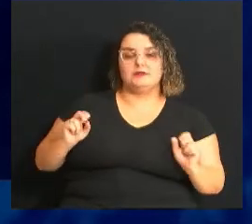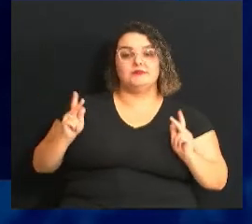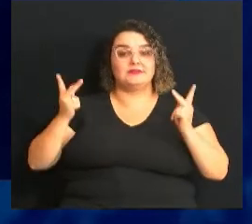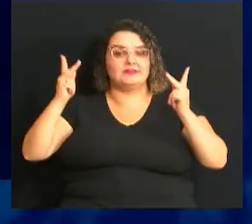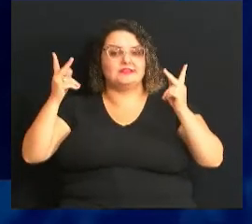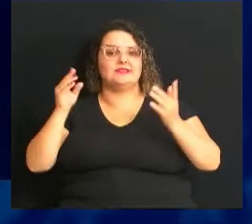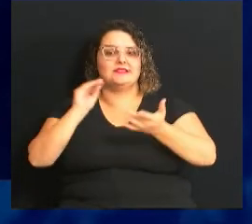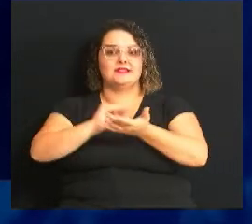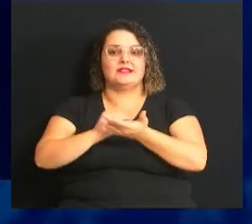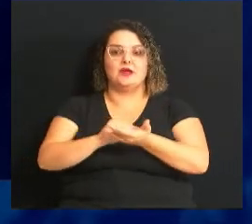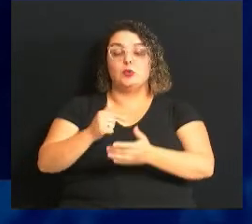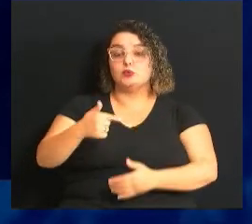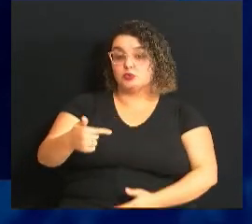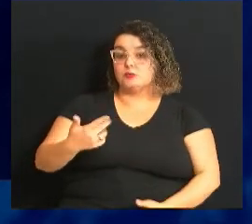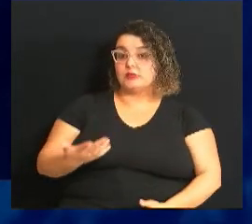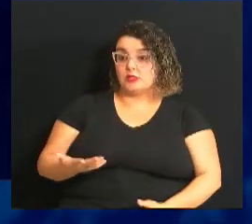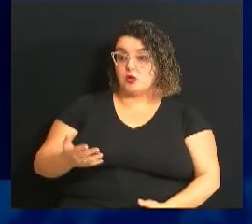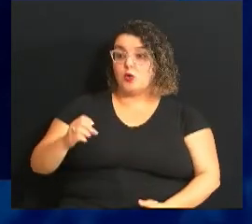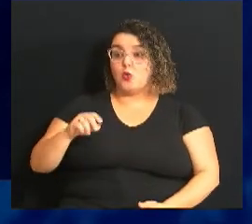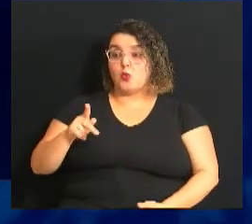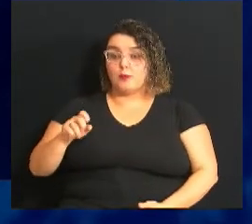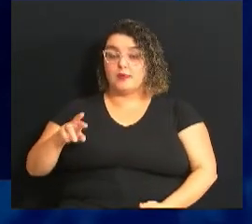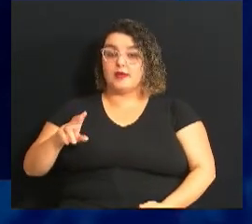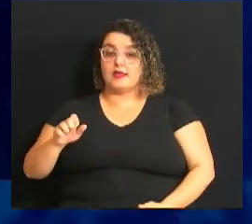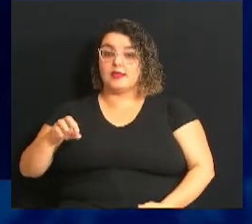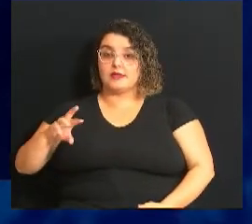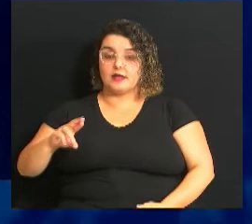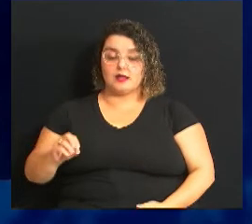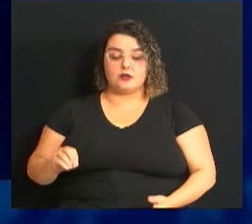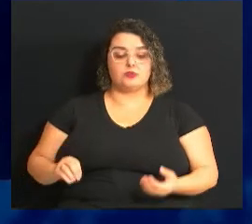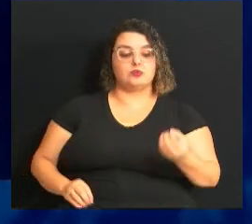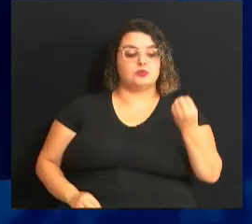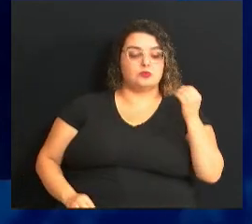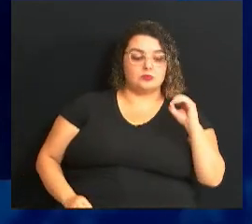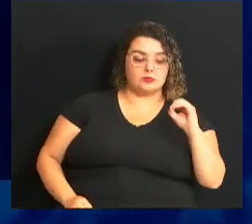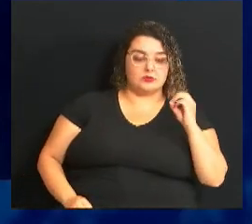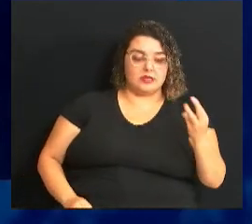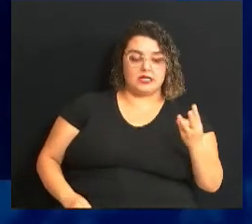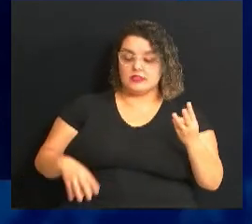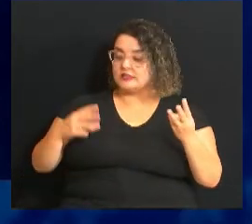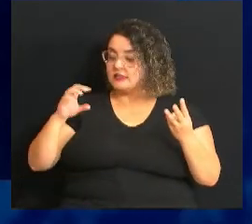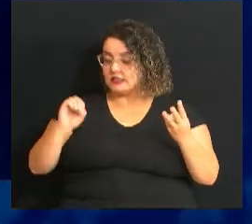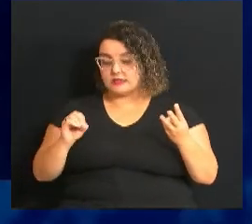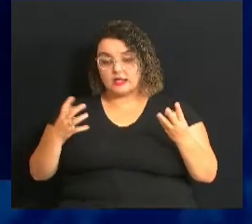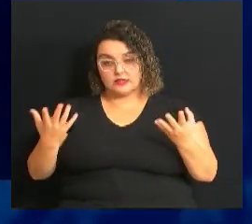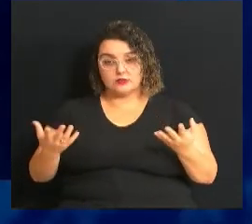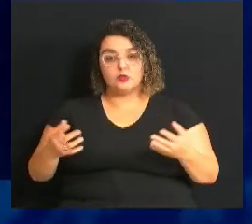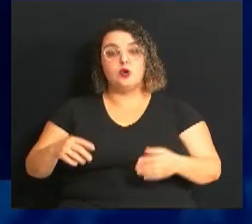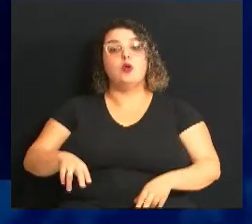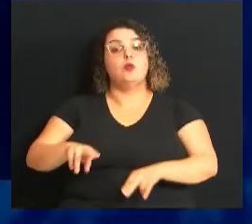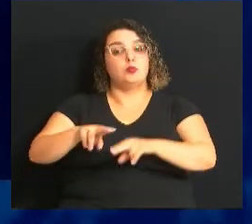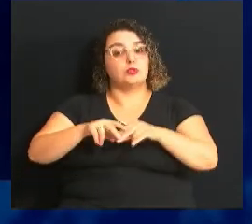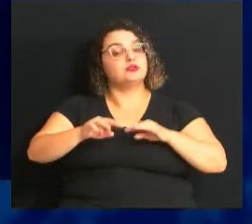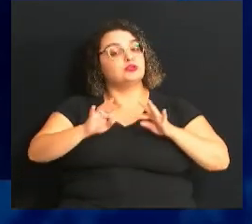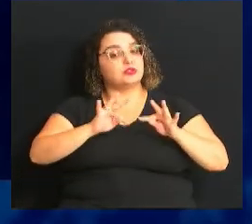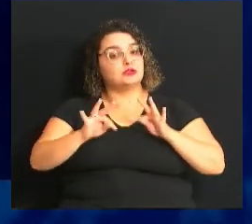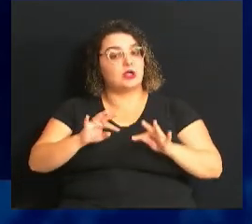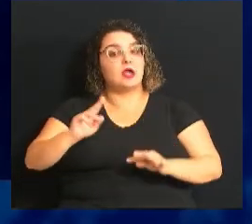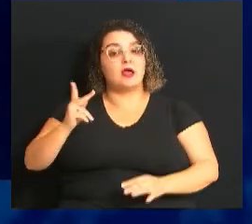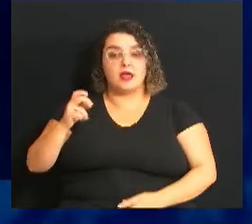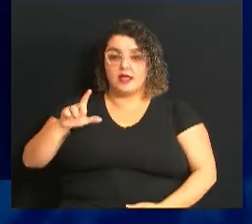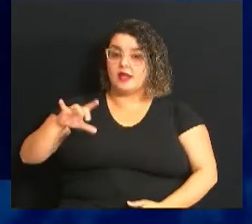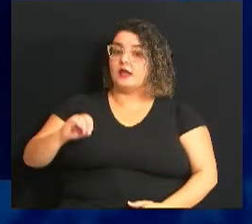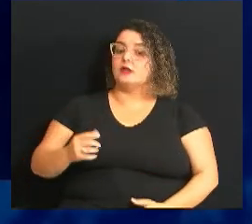última semana o Operário por 3-0 no estádio Moisés Lucarelli. Por isso, o técnico Hélio dos Anjos deve repetir